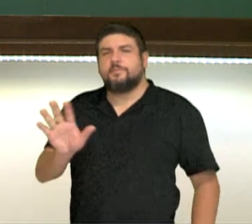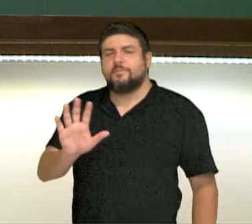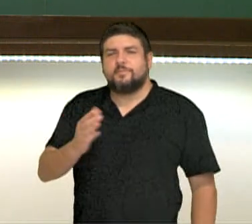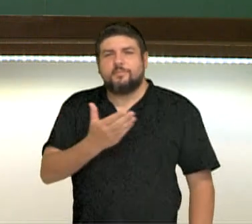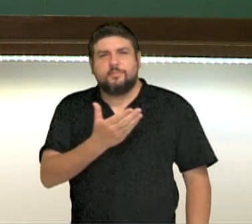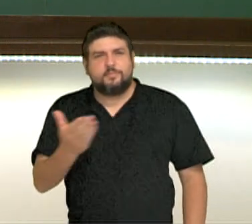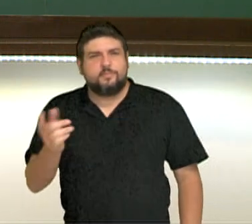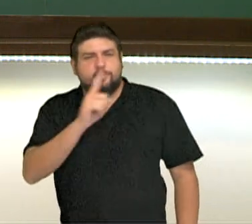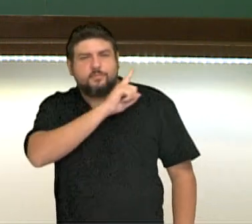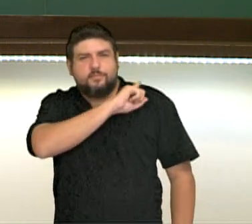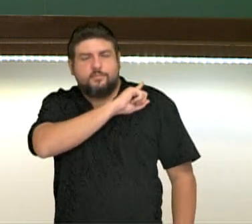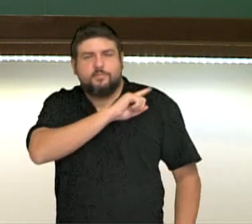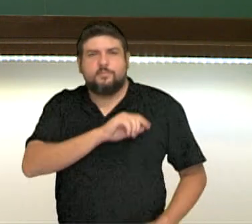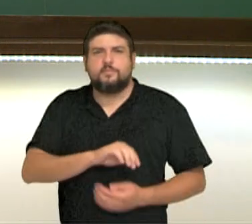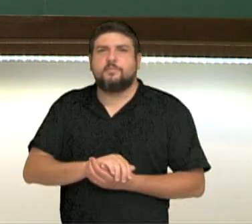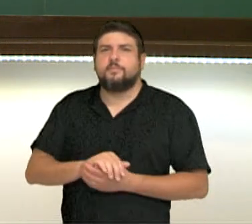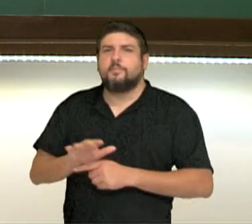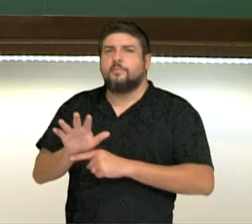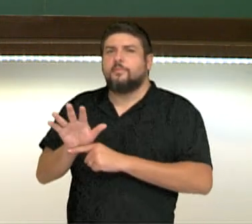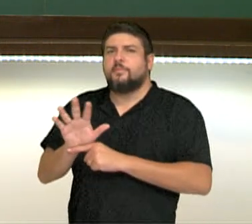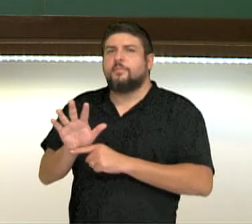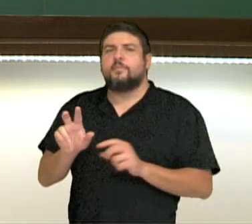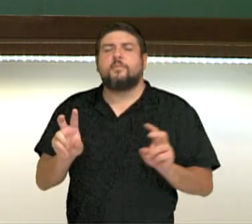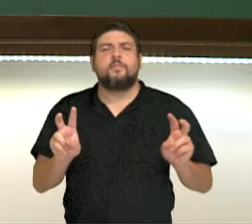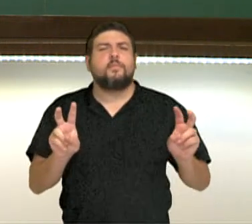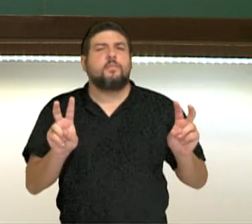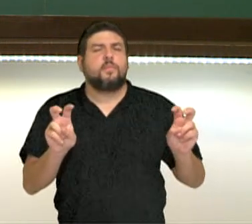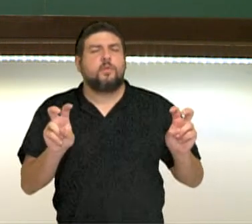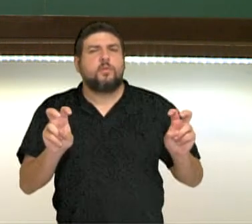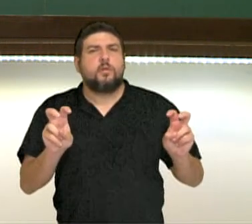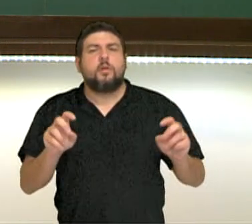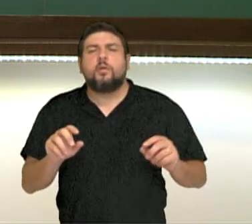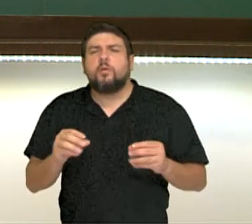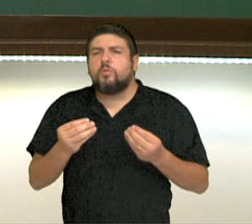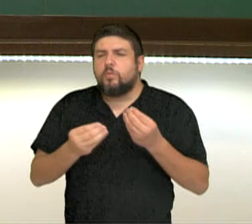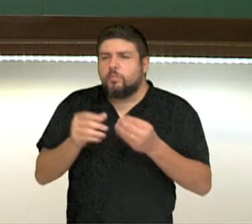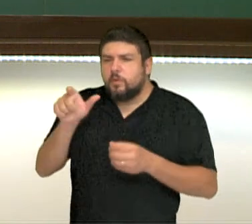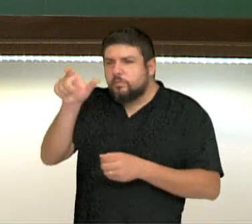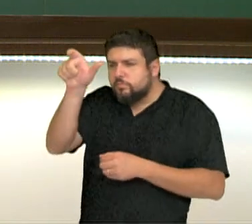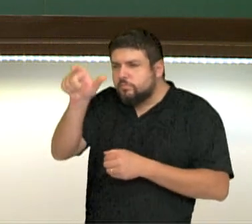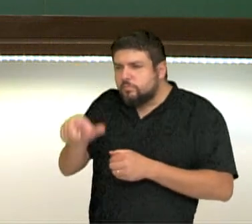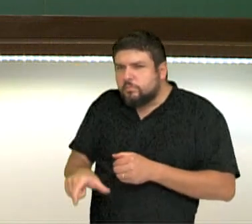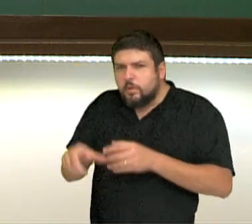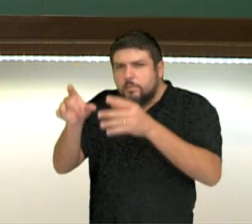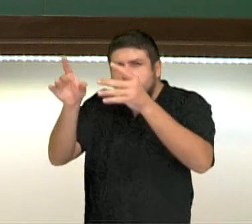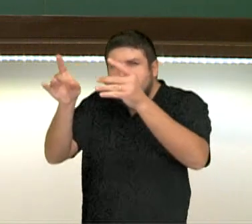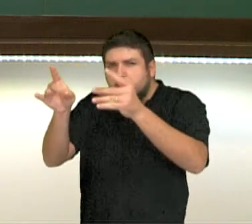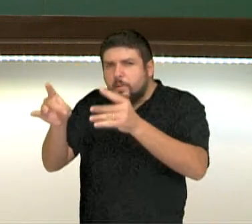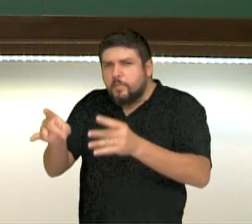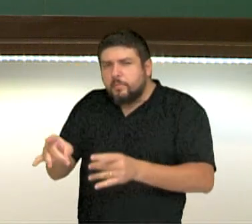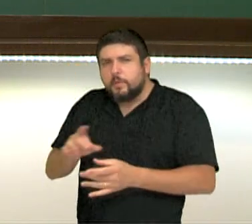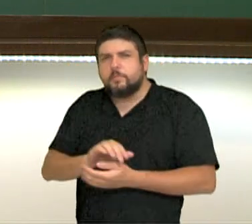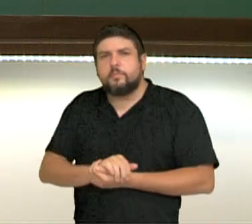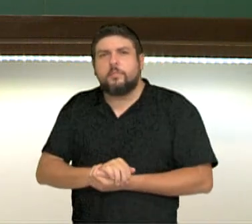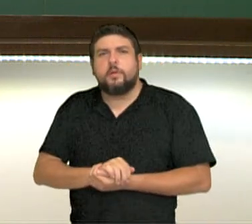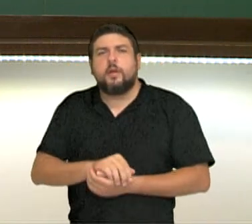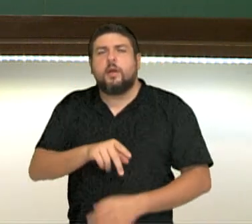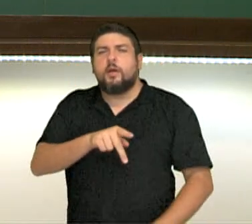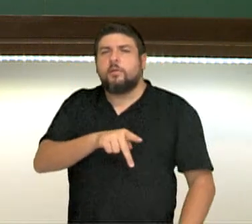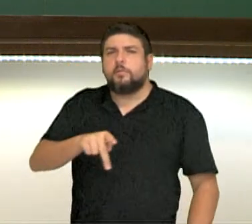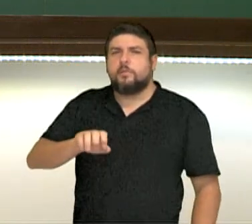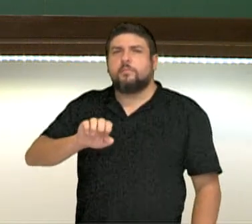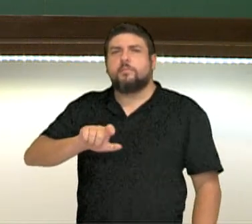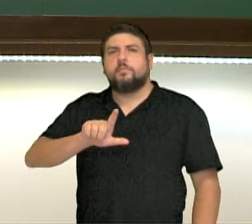estudantes da primeira série. Neste vídeo, nós vamos falar sobre descrição de pessoas. Eu sou a professora Elisângela e vamos